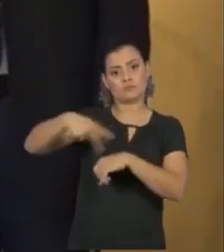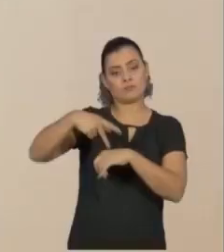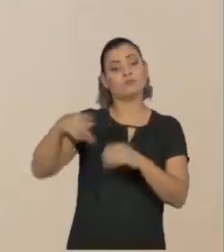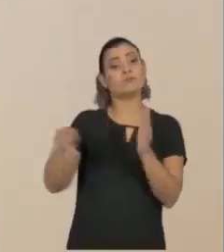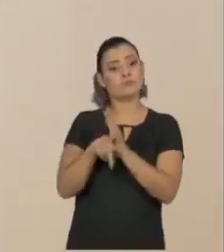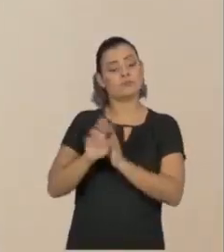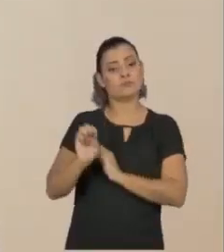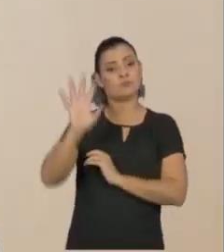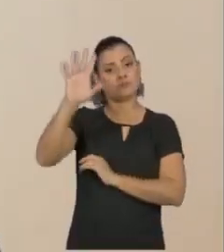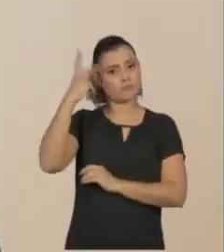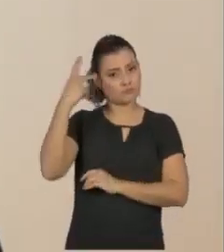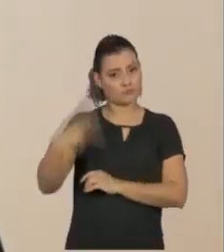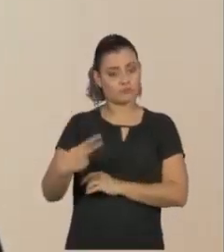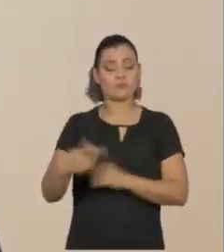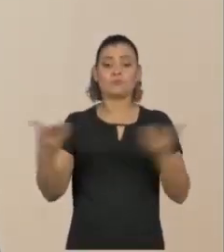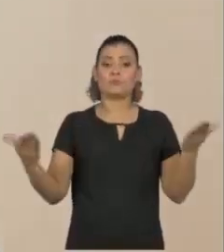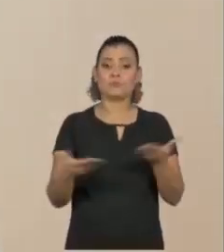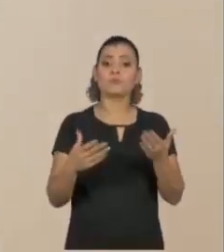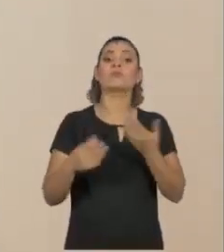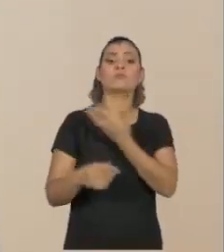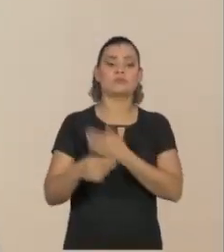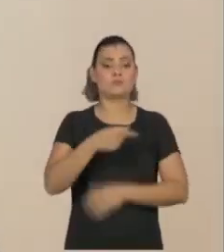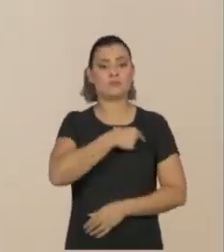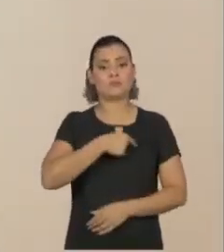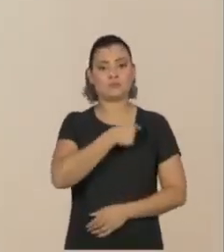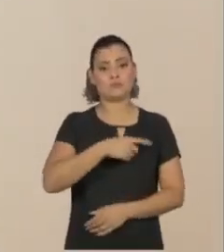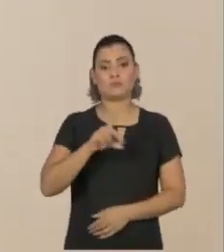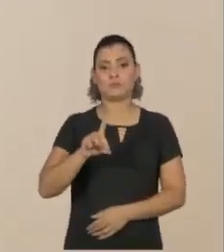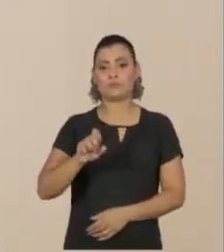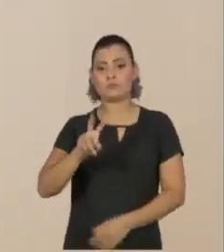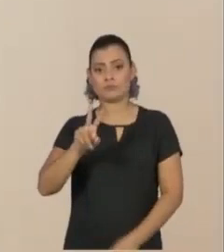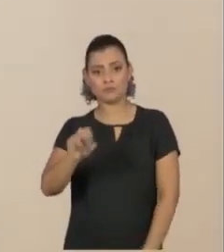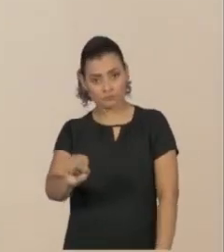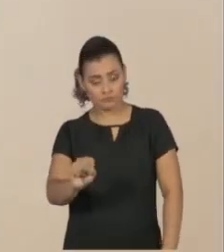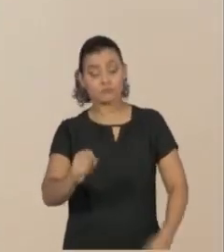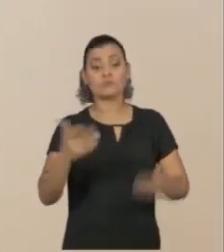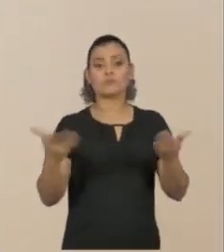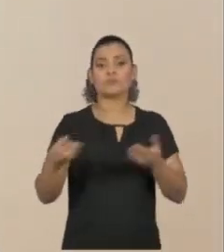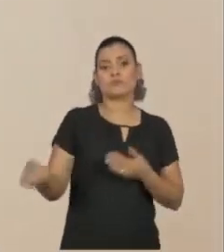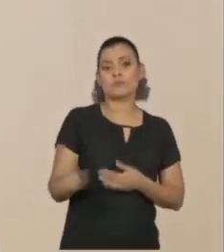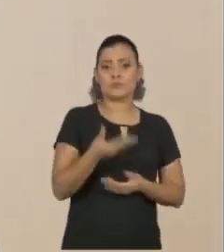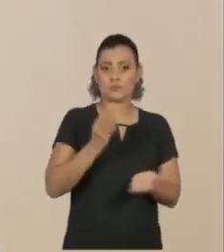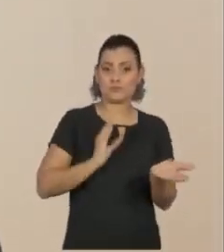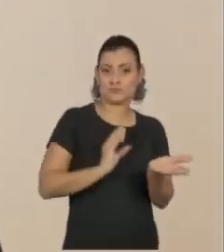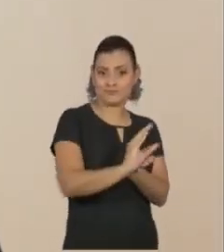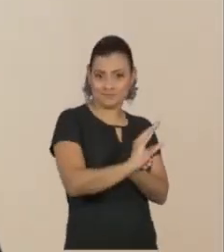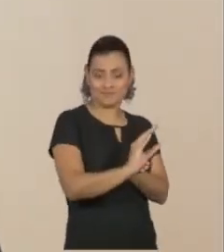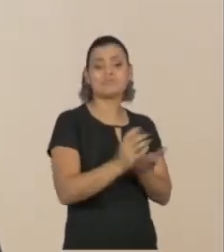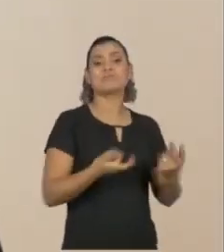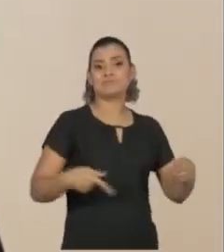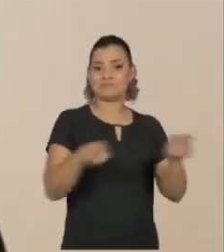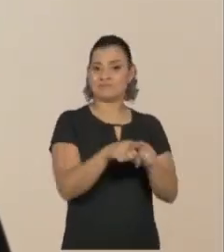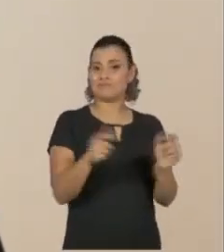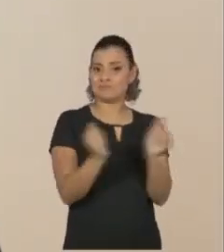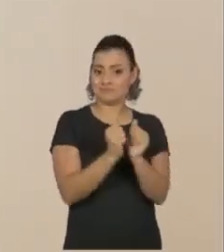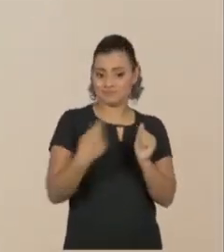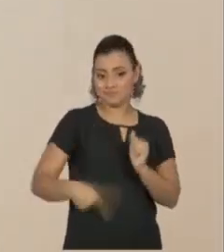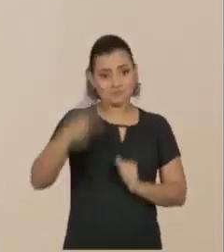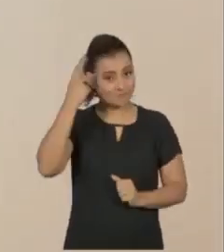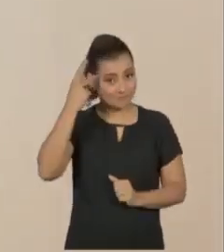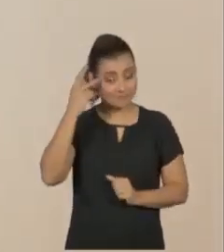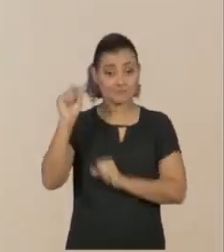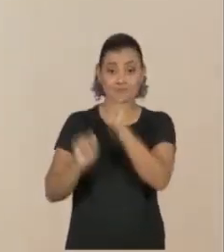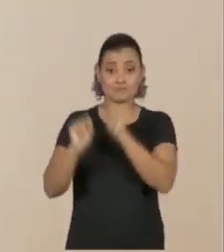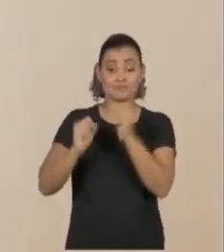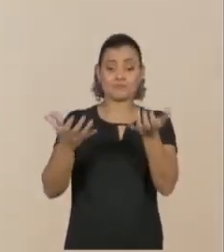segundo dia aqui no Fórum Econômico Mundial em Davos, na Suíça, foi a confirmação de um novo investimento da Bracell, empresa que está implantando